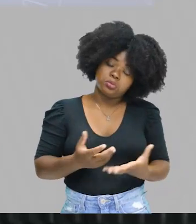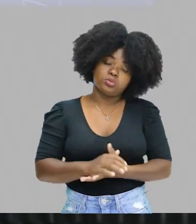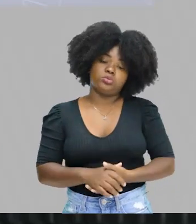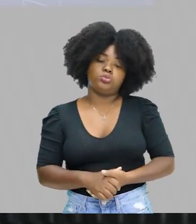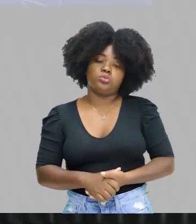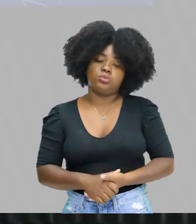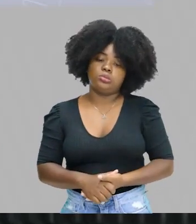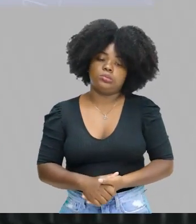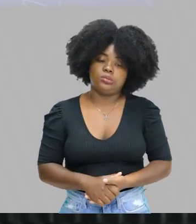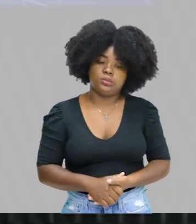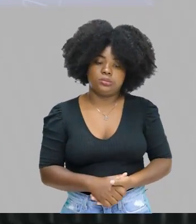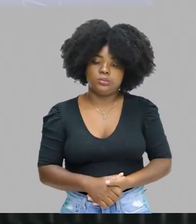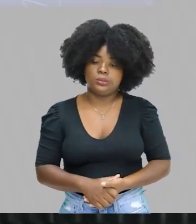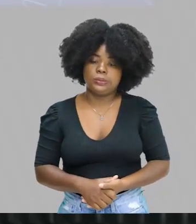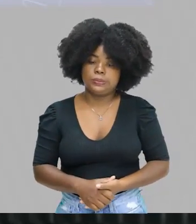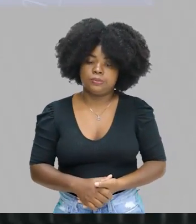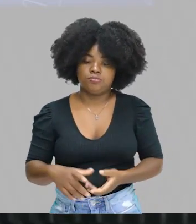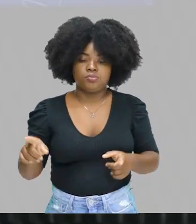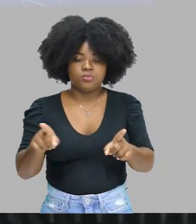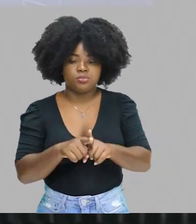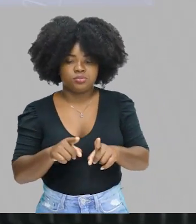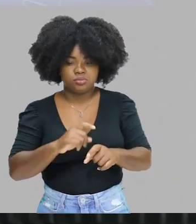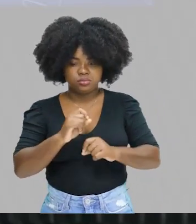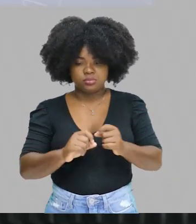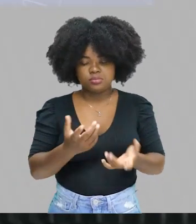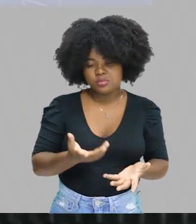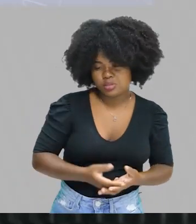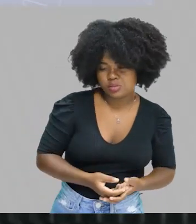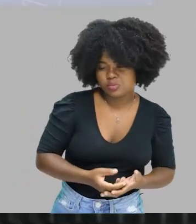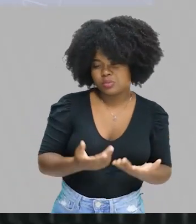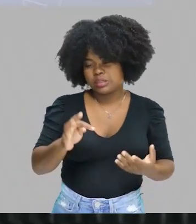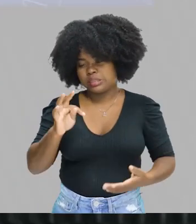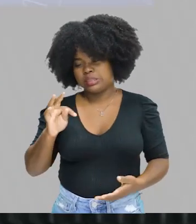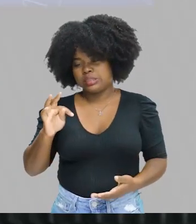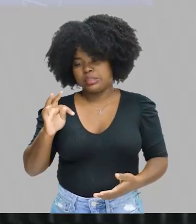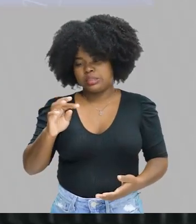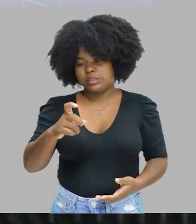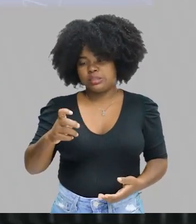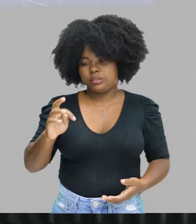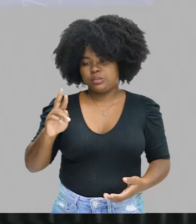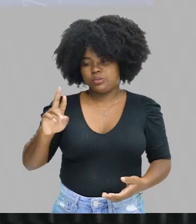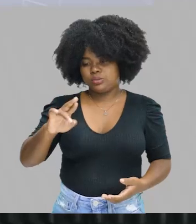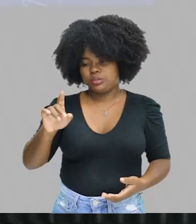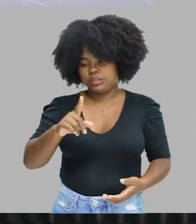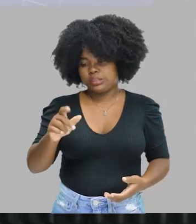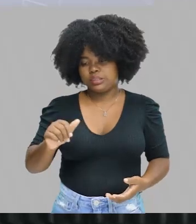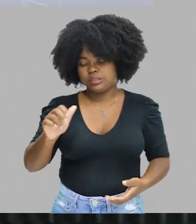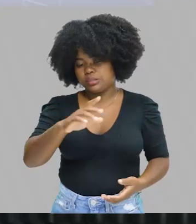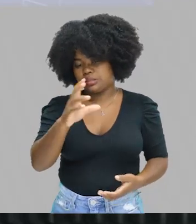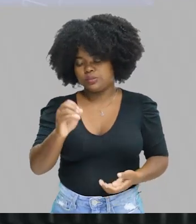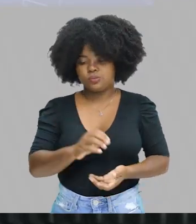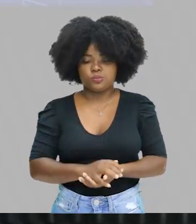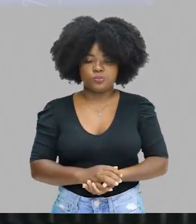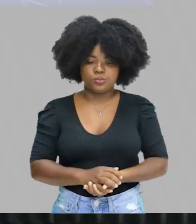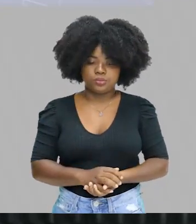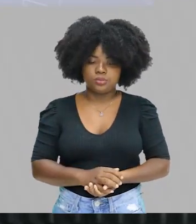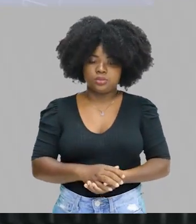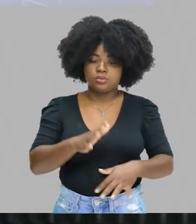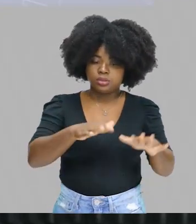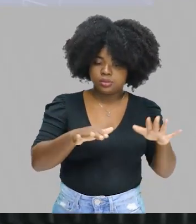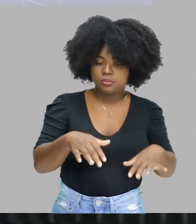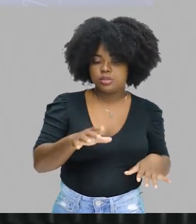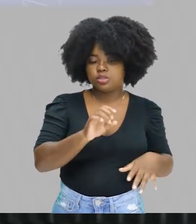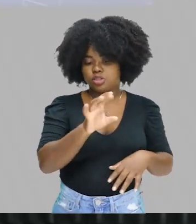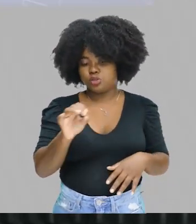obra. Né? Um acabamento mais satinado, uma certa texturização, porque eu quero que a pessoa toque na obra. O objetivo é esse. Então depende de cada estrutura.